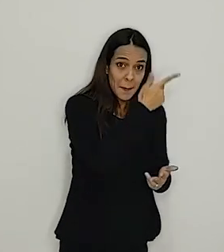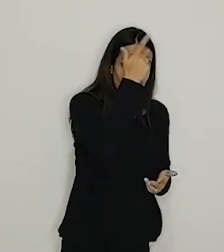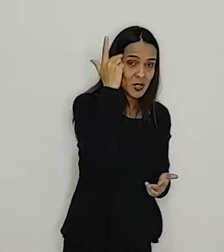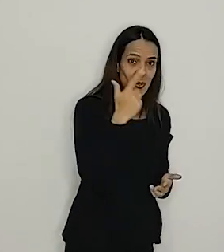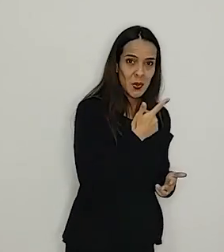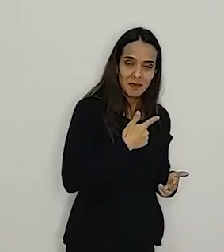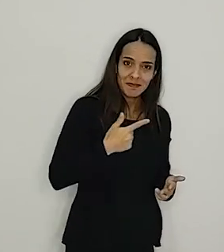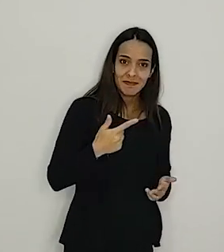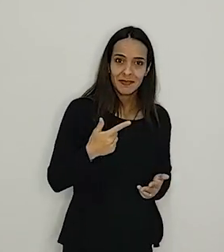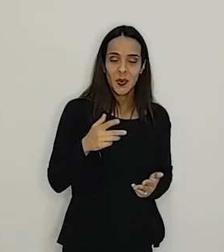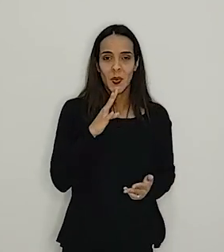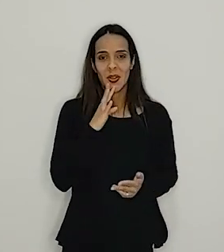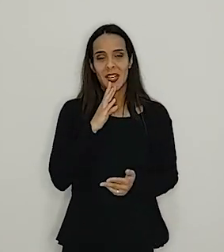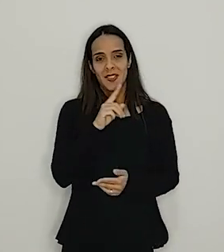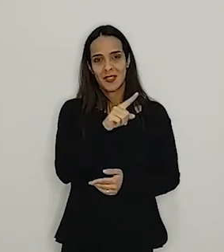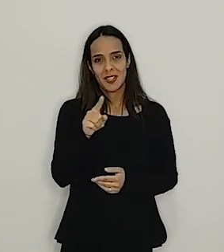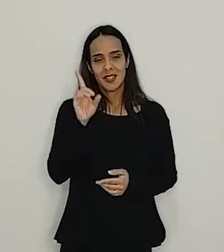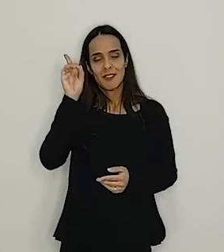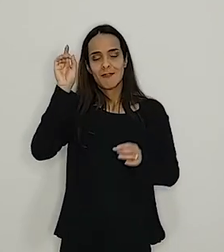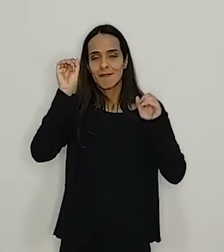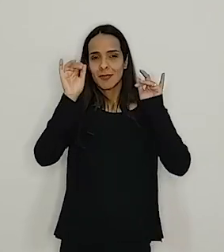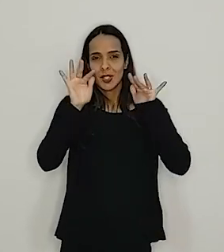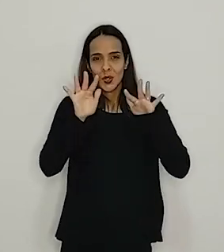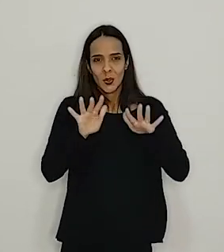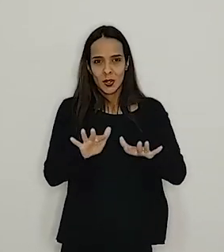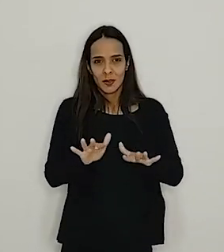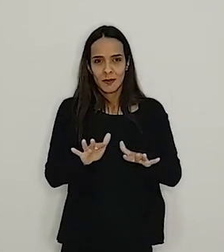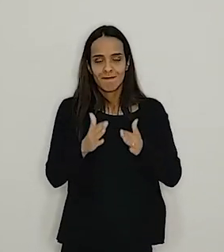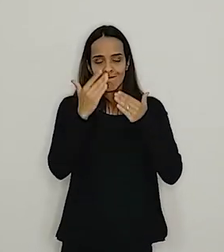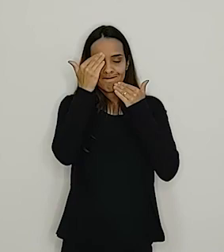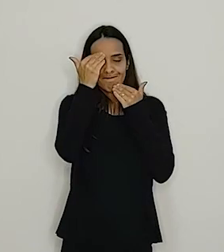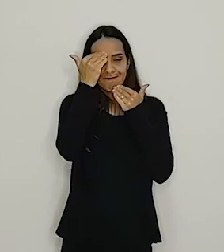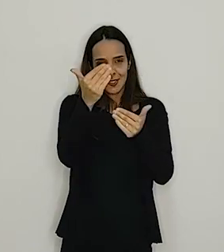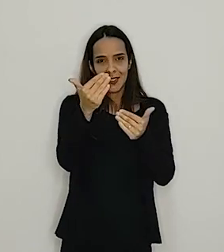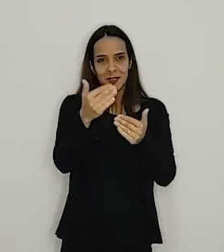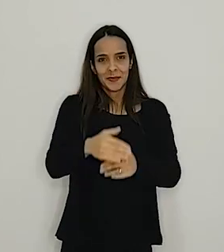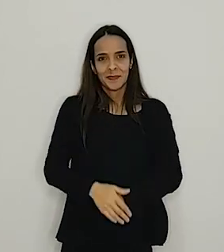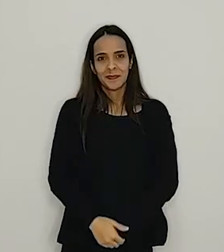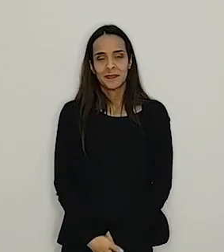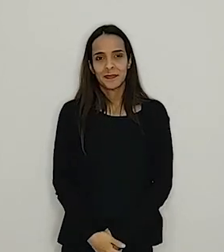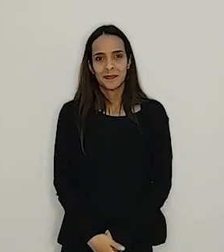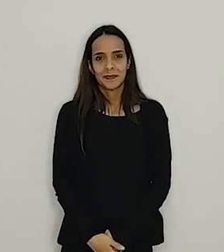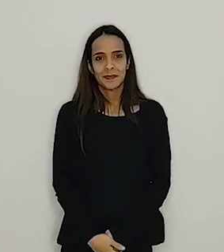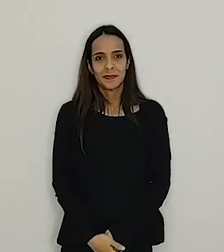coração das pessoas que estão ao seu redor. Deus te abençoe e muito obrigado.